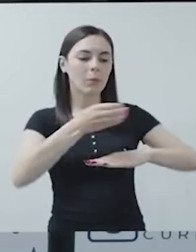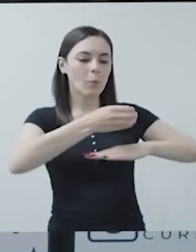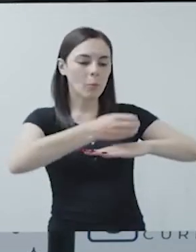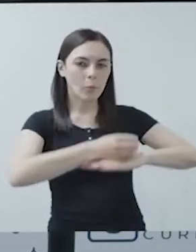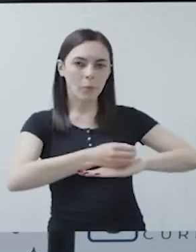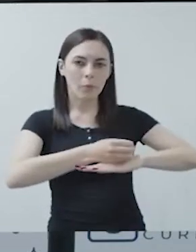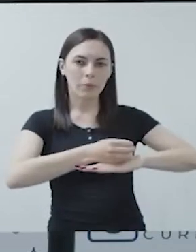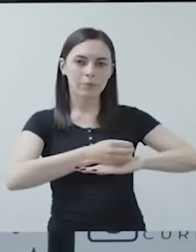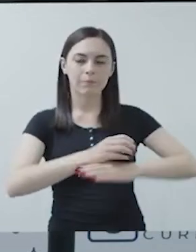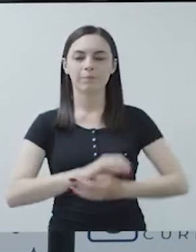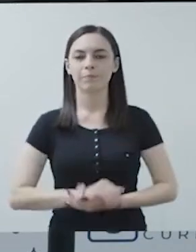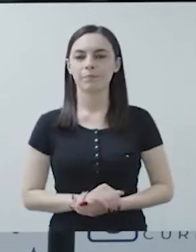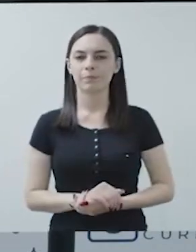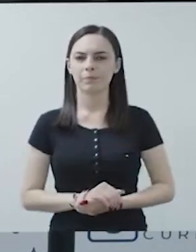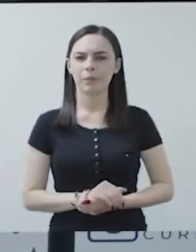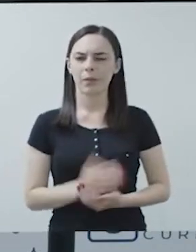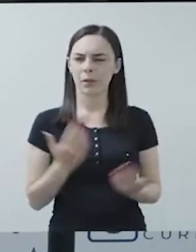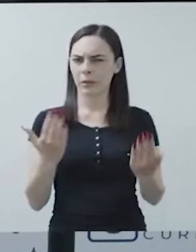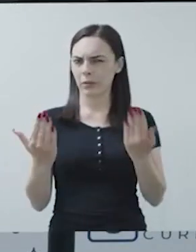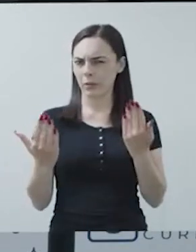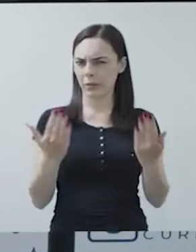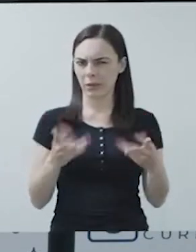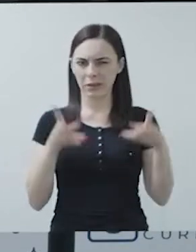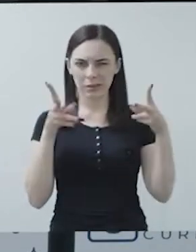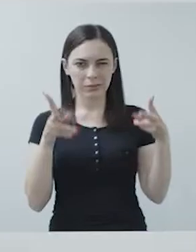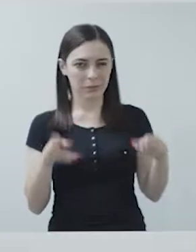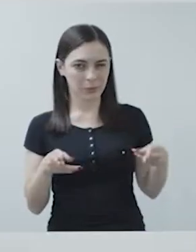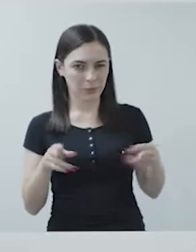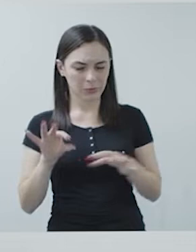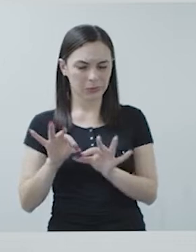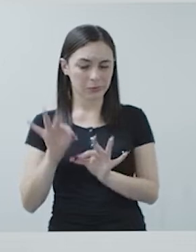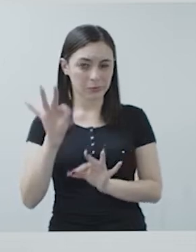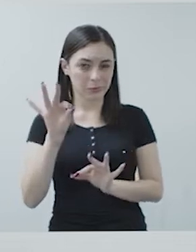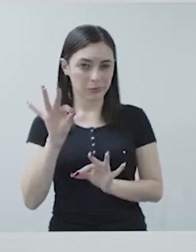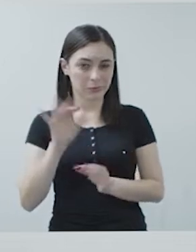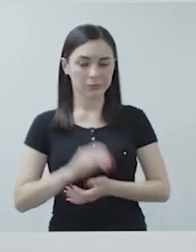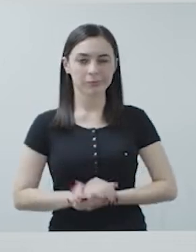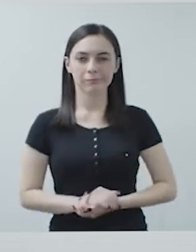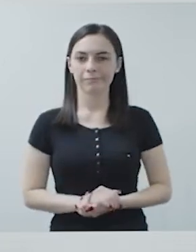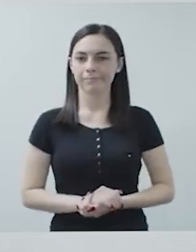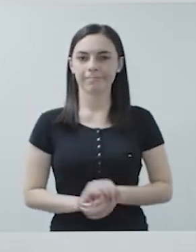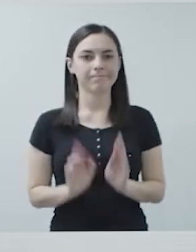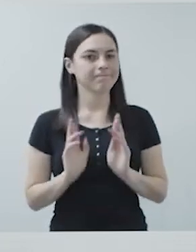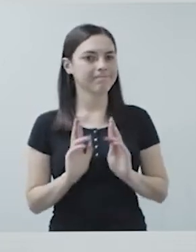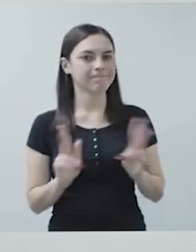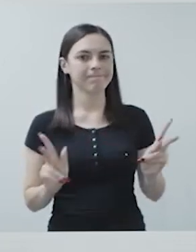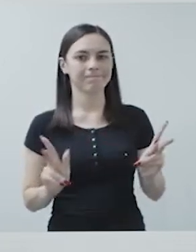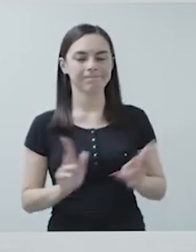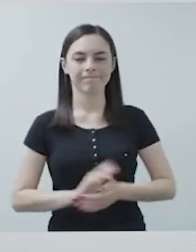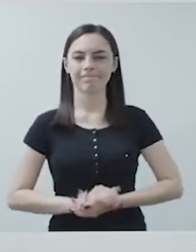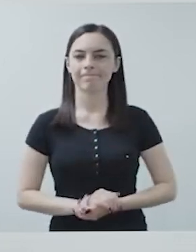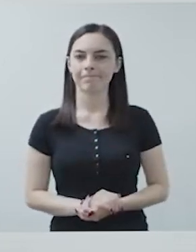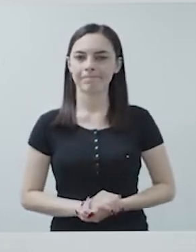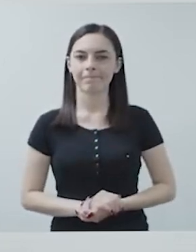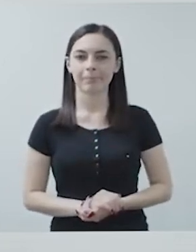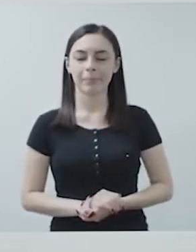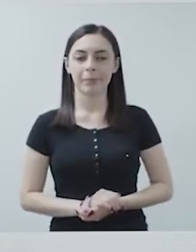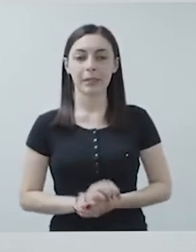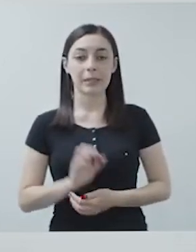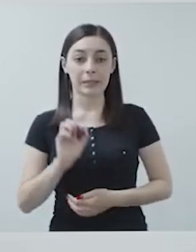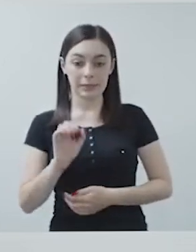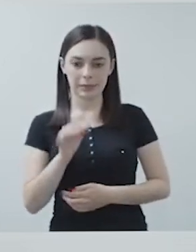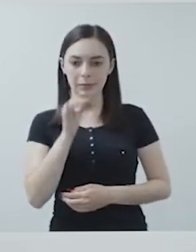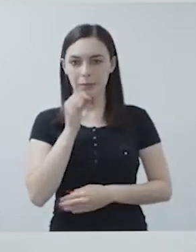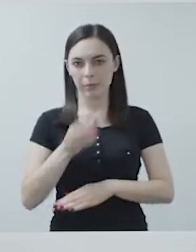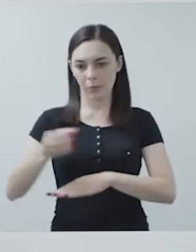do copo número 2. Eles têm o mesmo tamanho? Eles não têm o mesmo tamanho. Será que se eu despejar